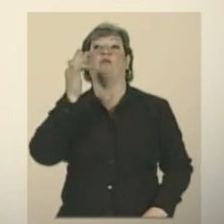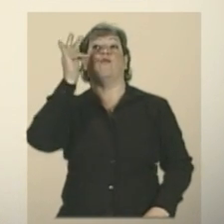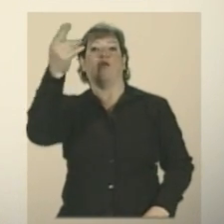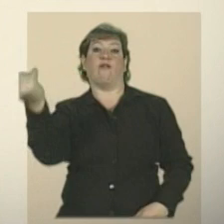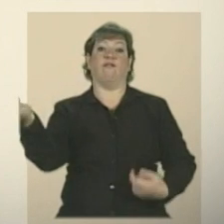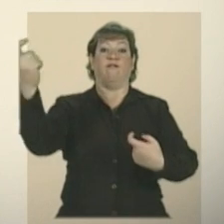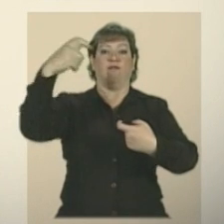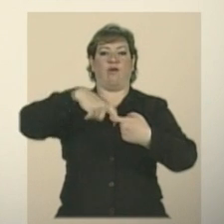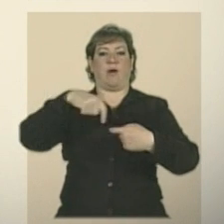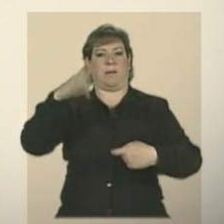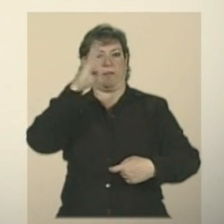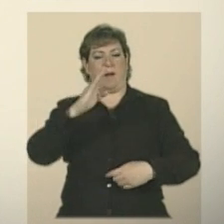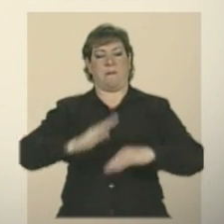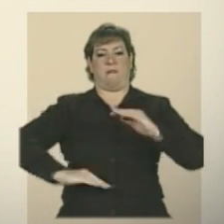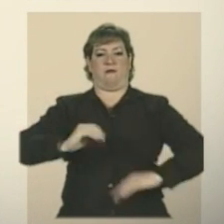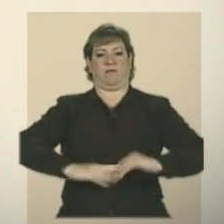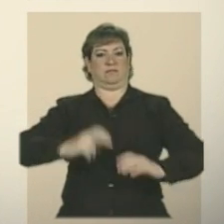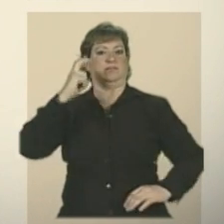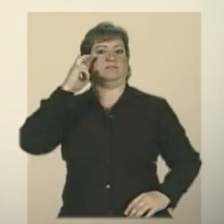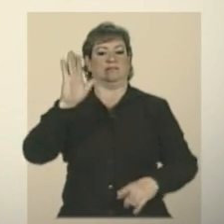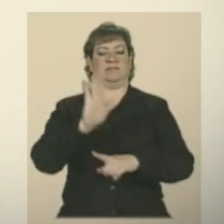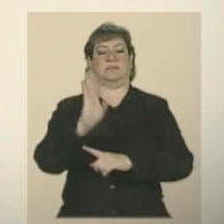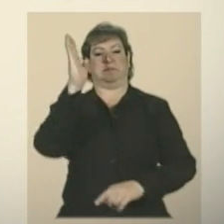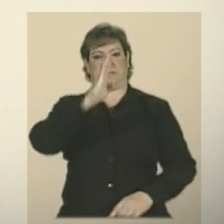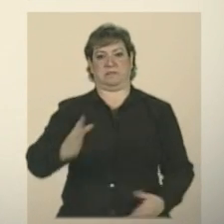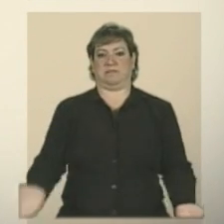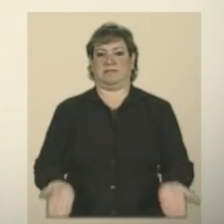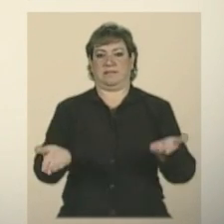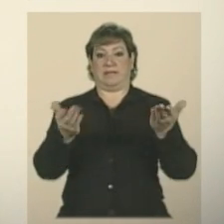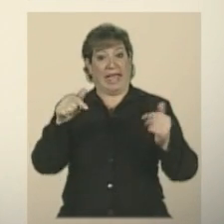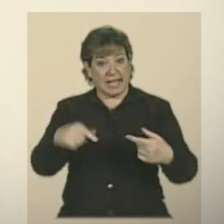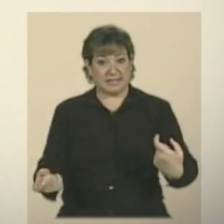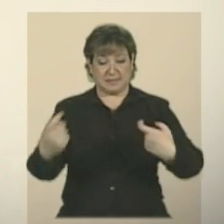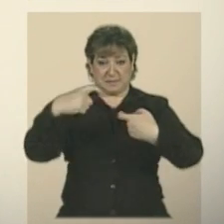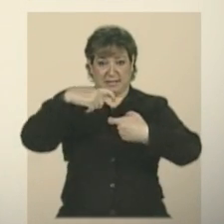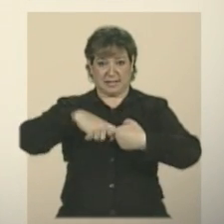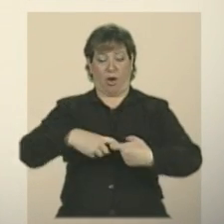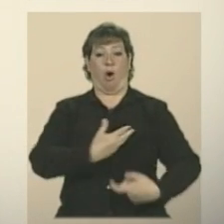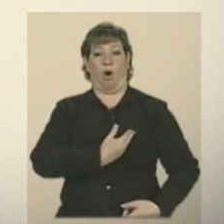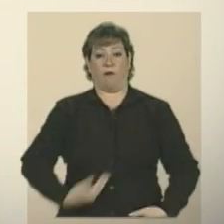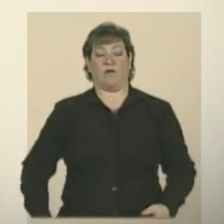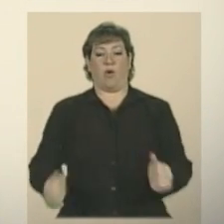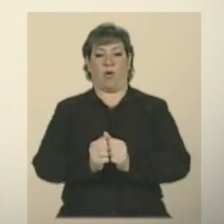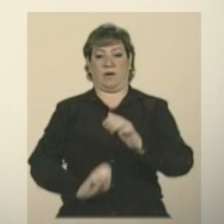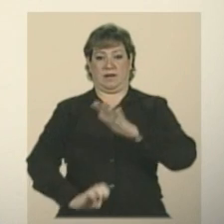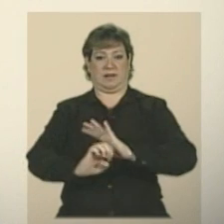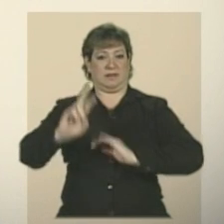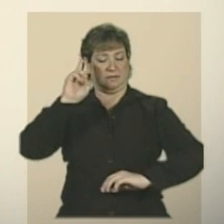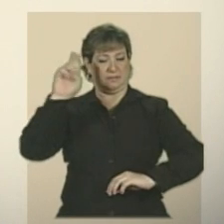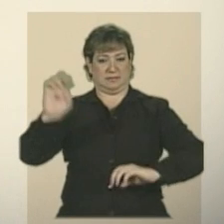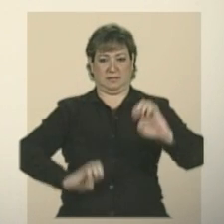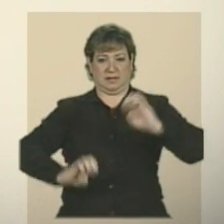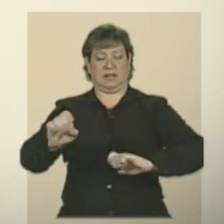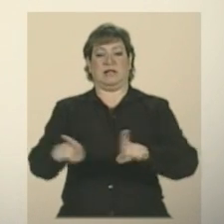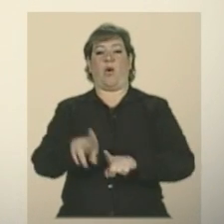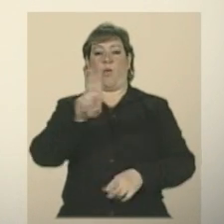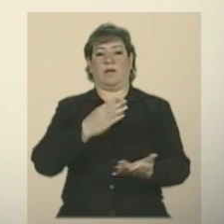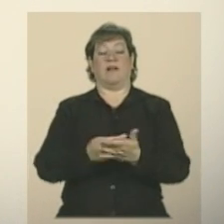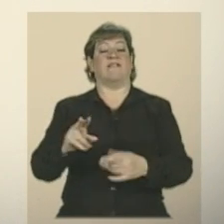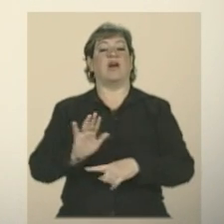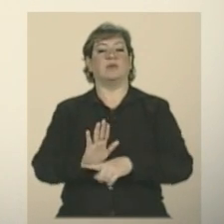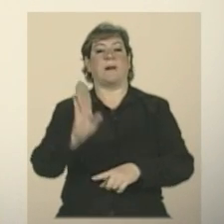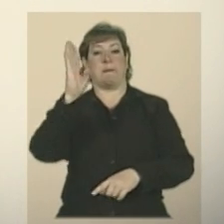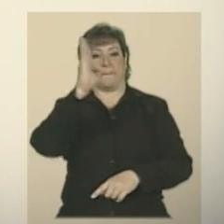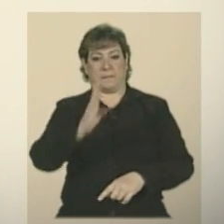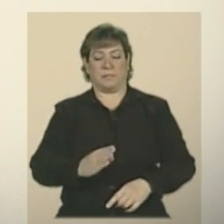futuros profissionais e para o futuro do Brasil. Essa parceria do governo com as empresas e as universidades vai ajudar o país a